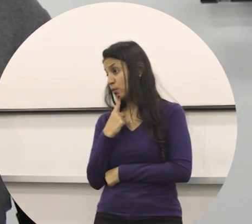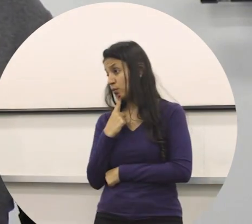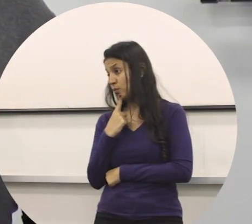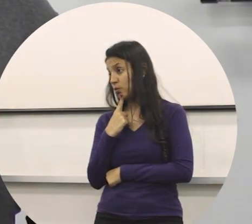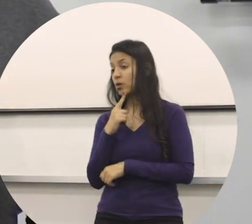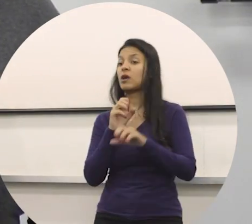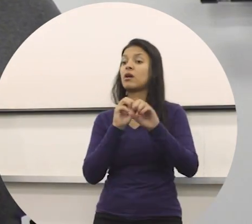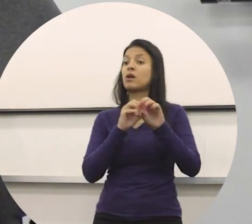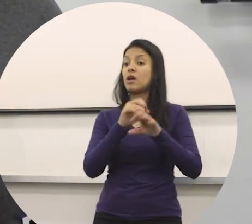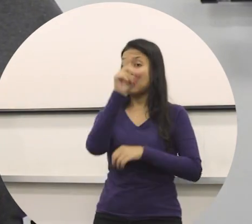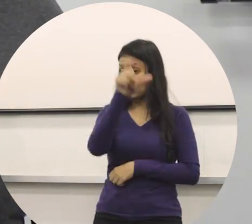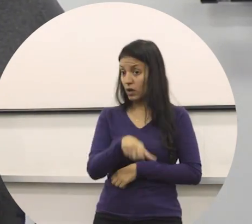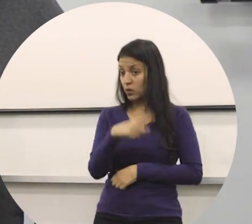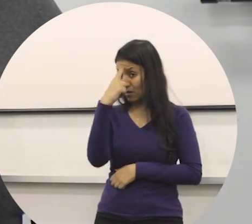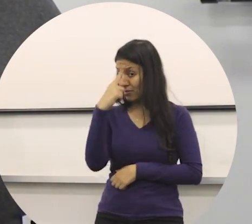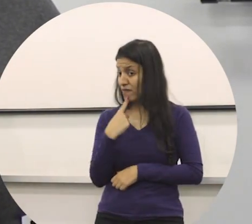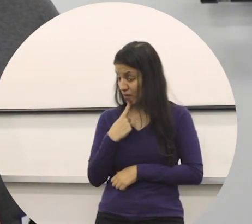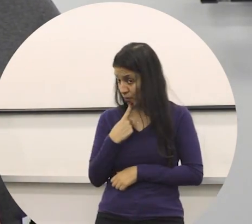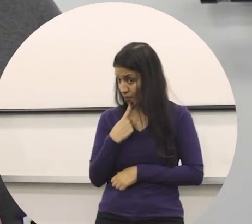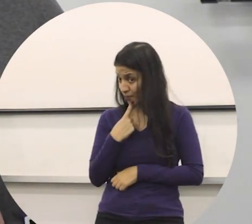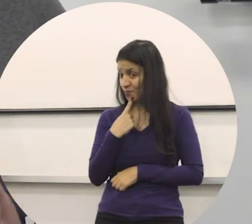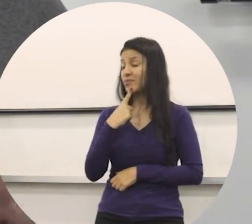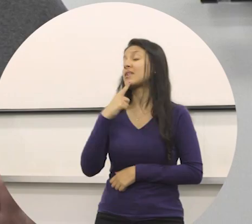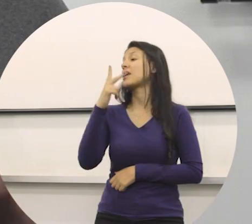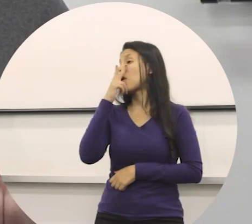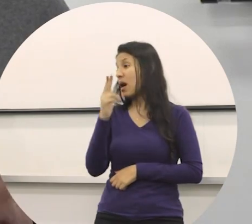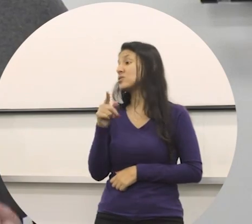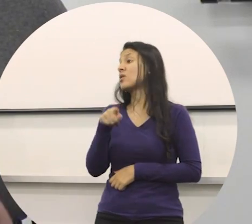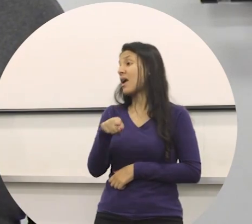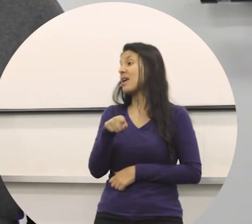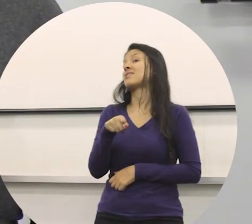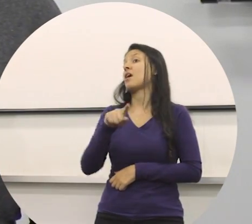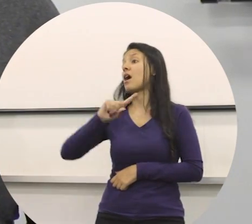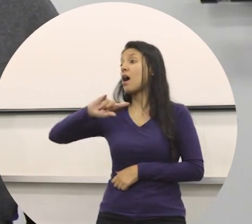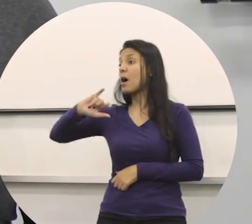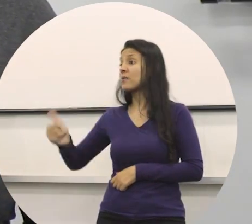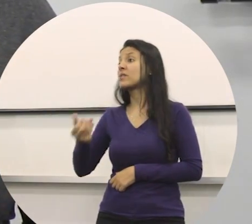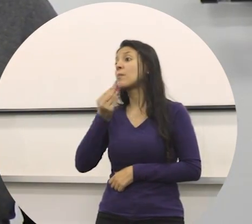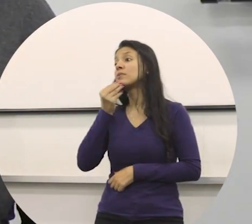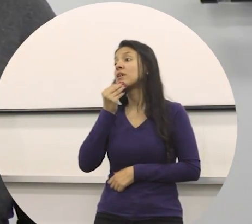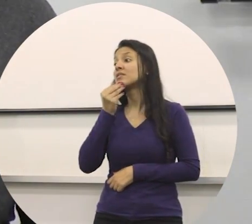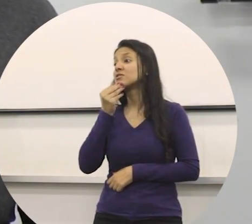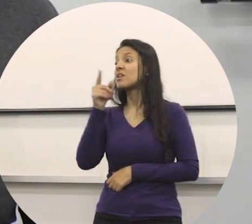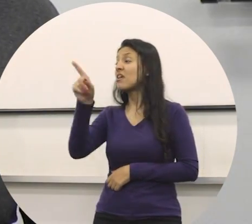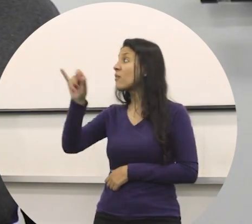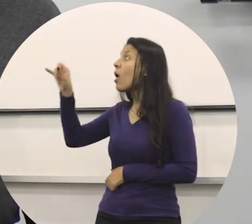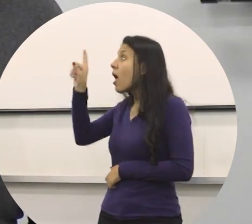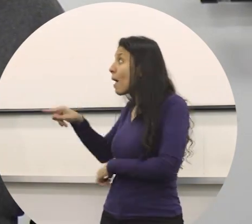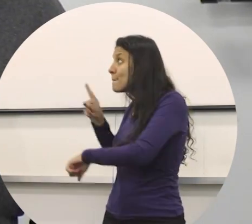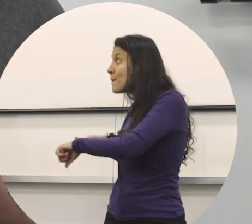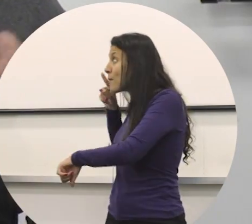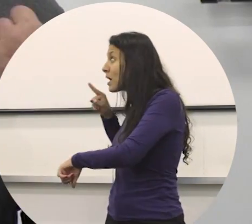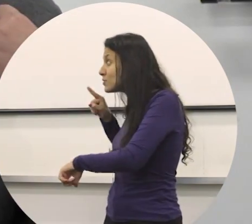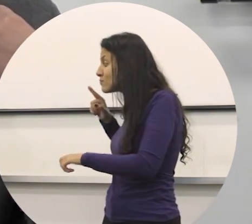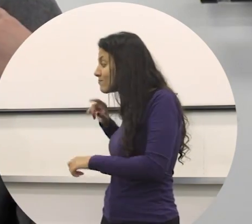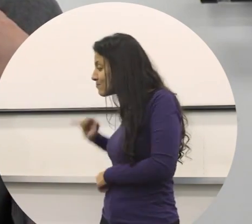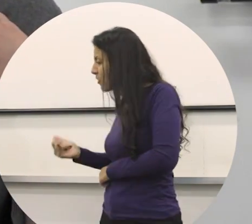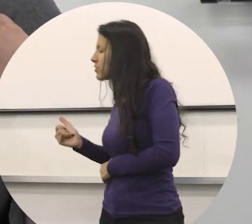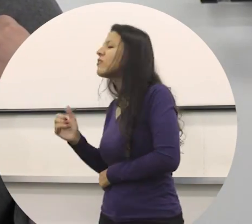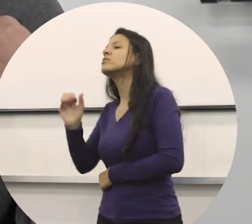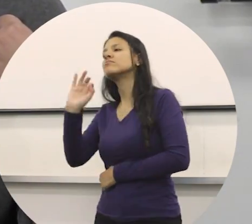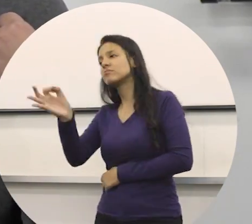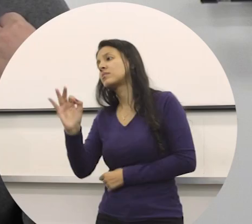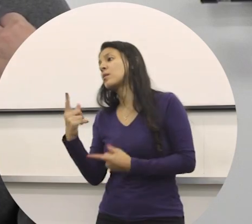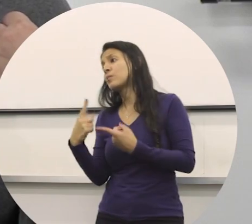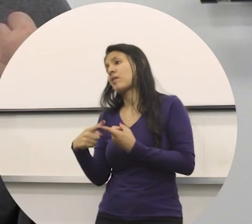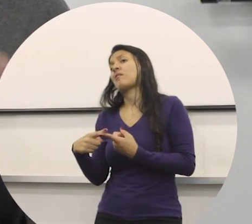nosso educador, do educador. Eu acho que essa é a oportunidade. Agora é o momento. Esse é o momento. Porque a gente vai